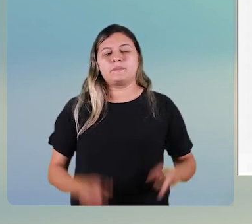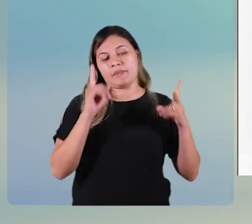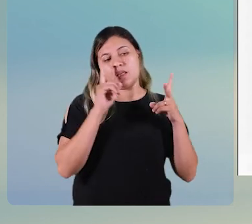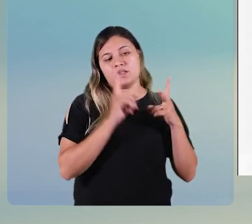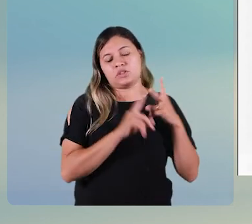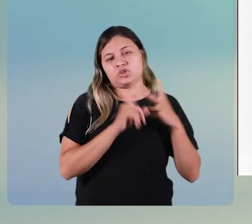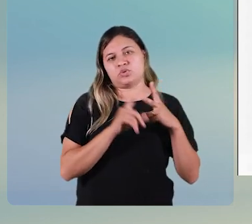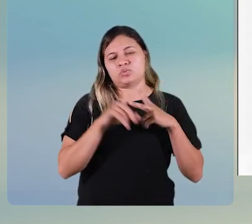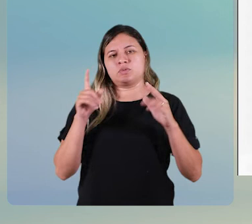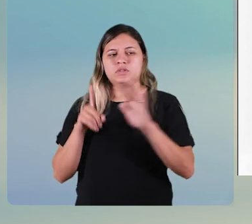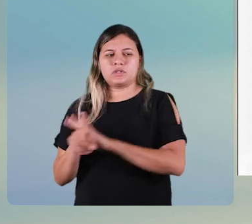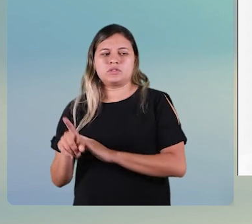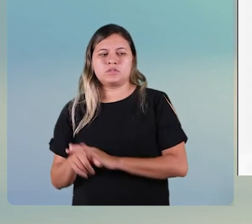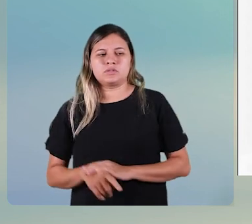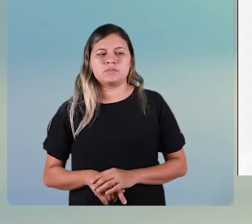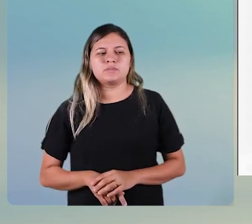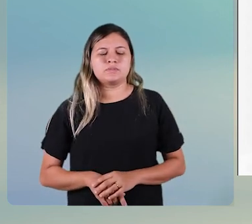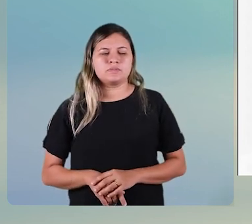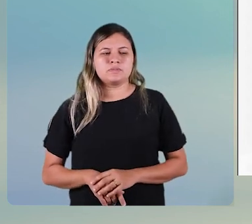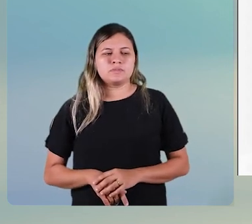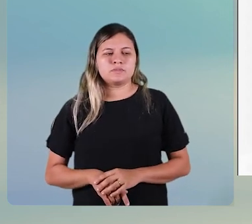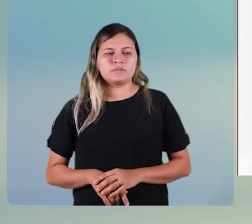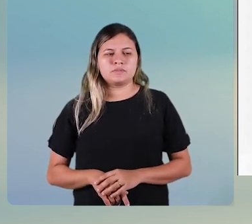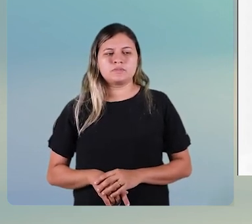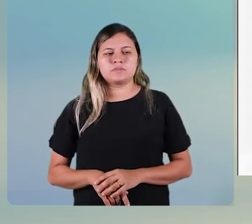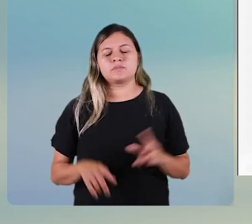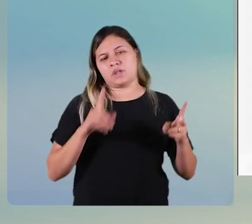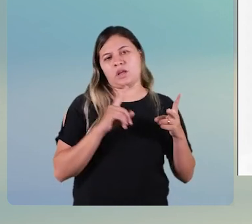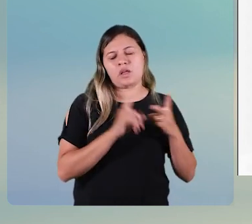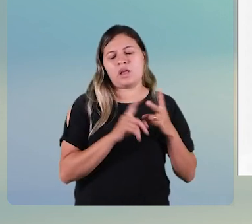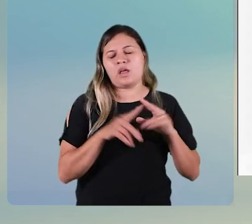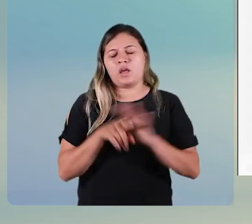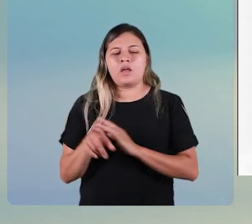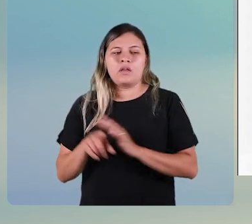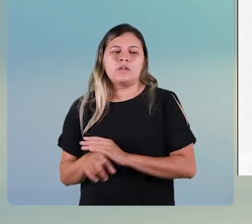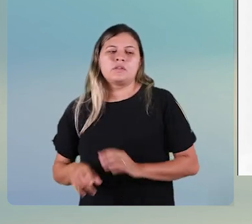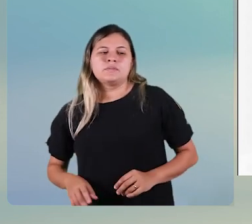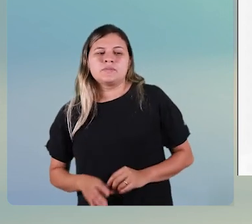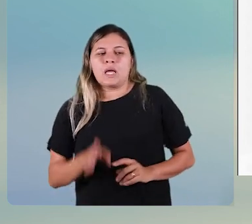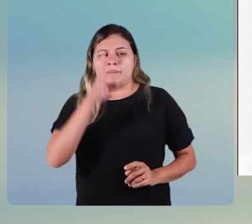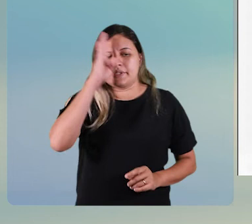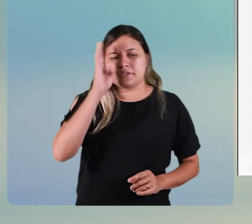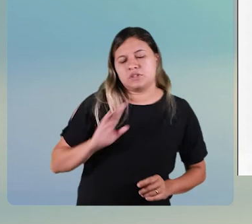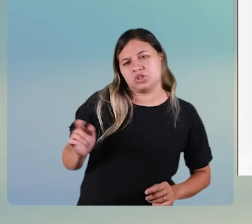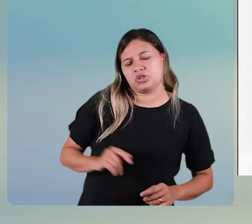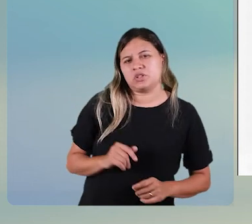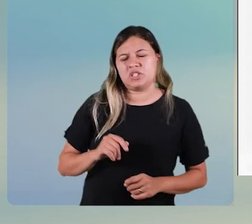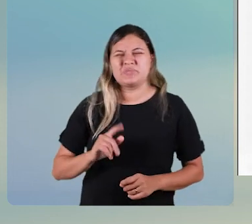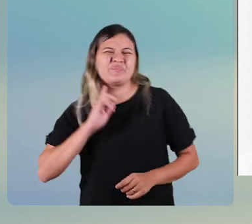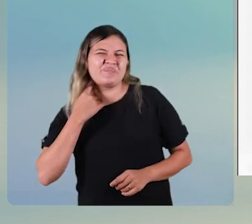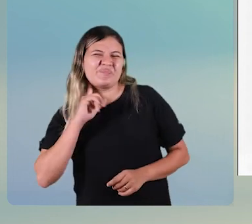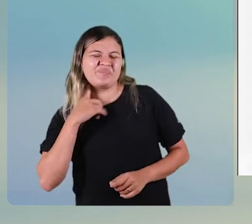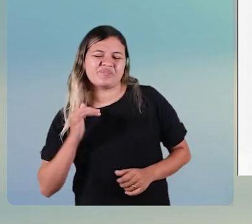E a segunda questão, pessoal, é o seguinte, ó. Versa sobre biocombustível, né? Então, o potencial brasileiro para transformar lixo em energia